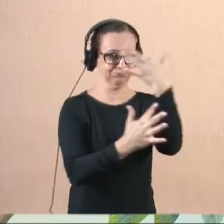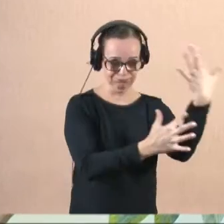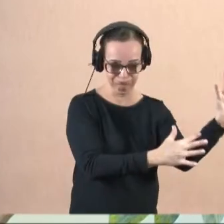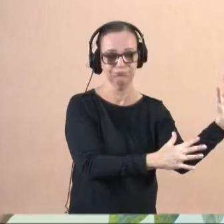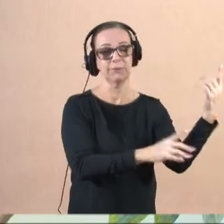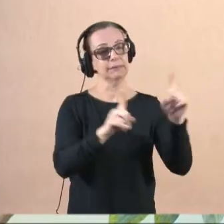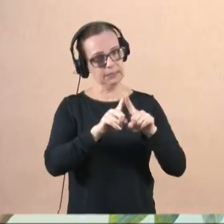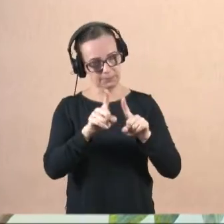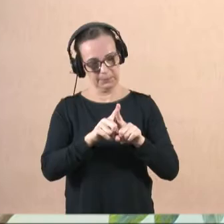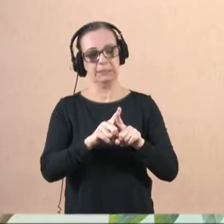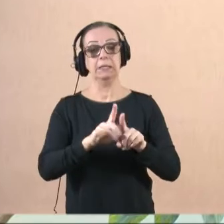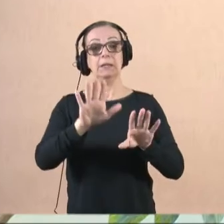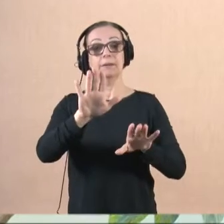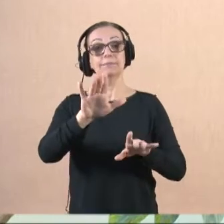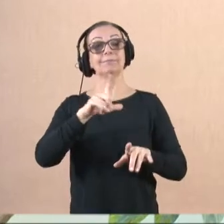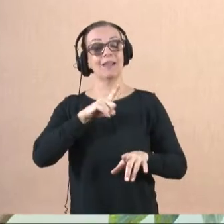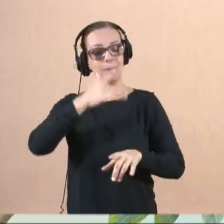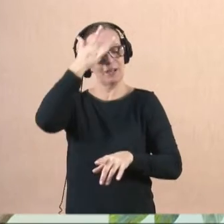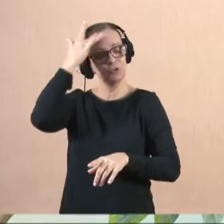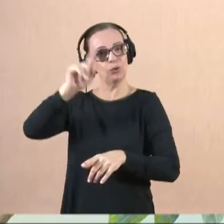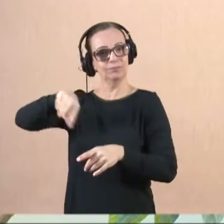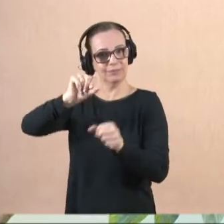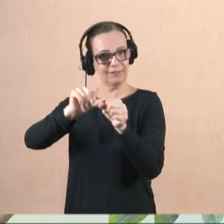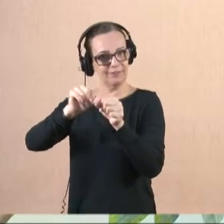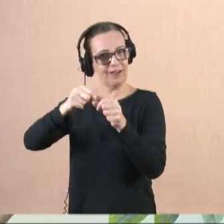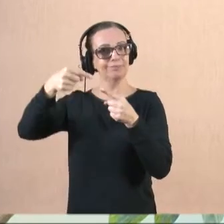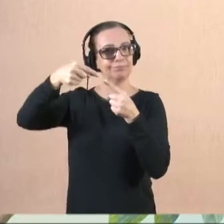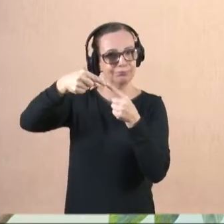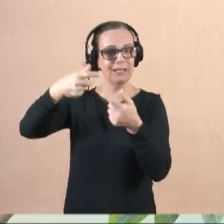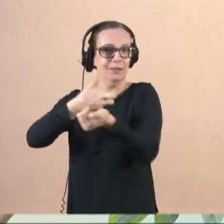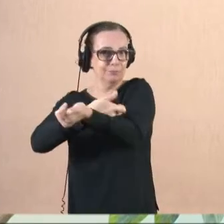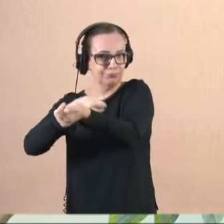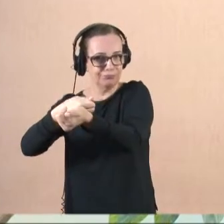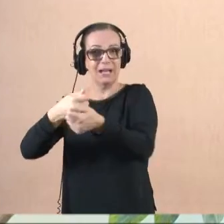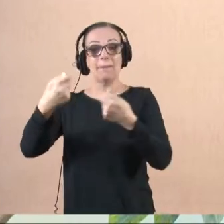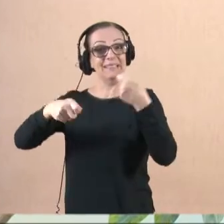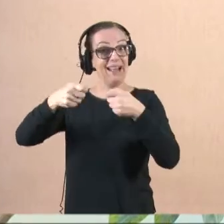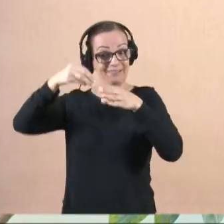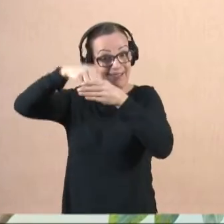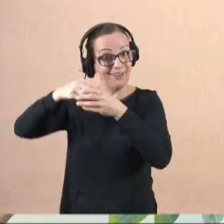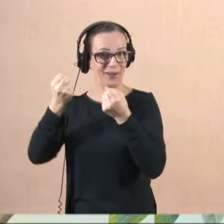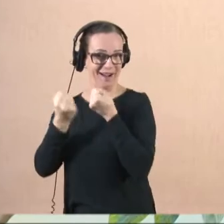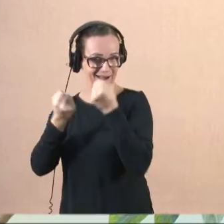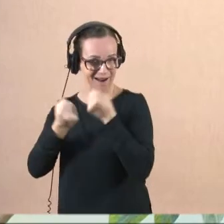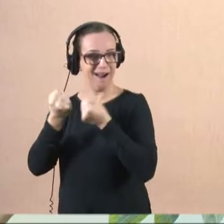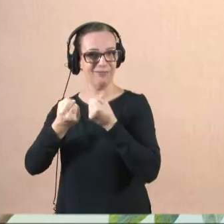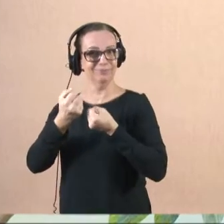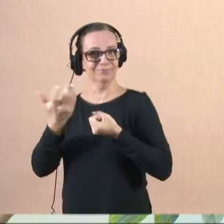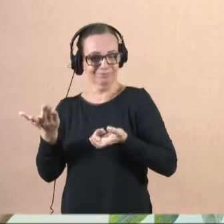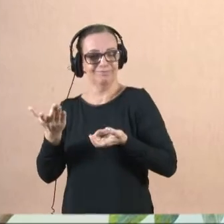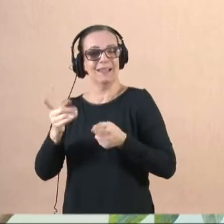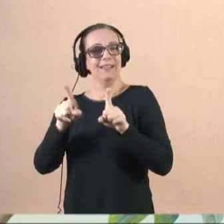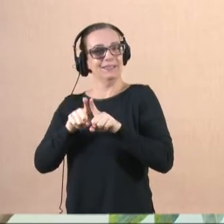mediante drive thru 5s sair do carros ou o outro